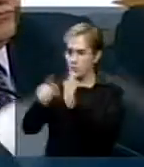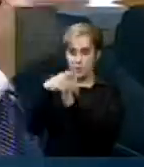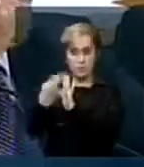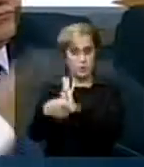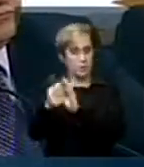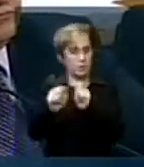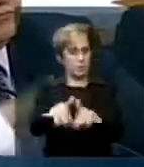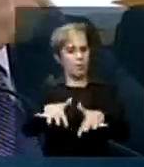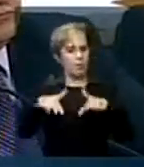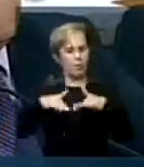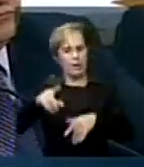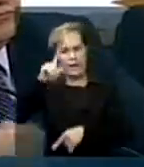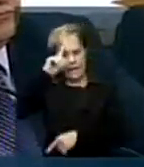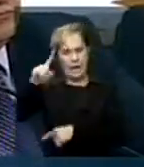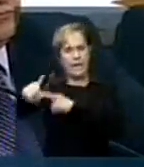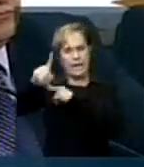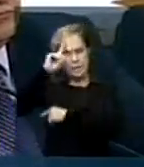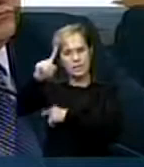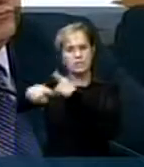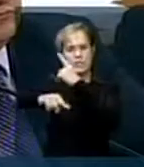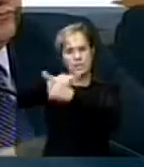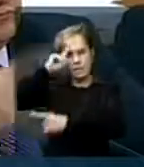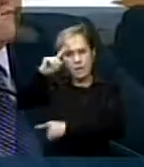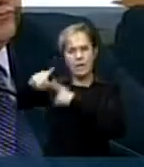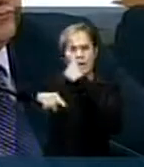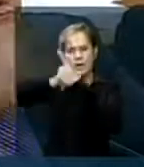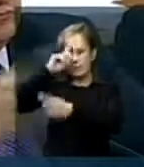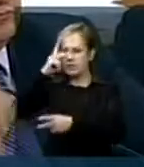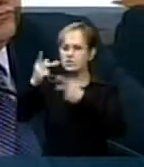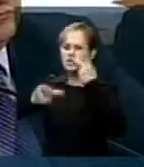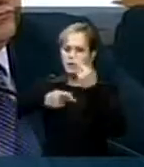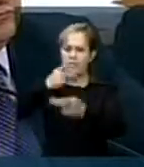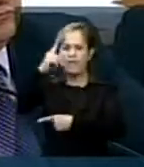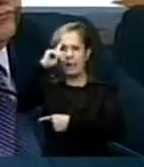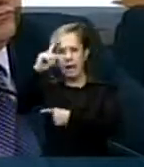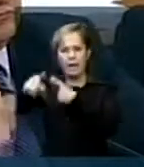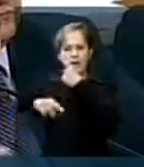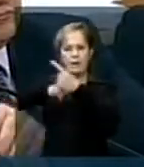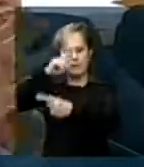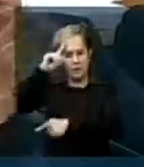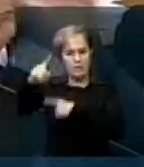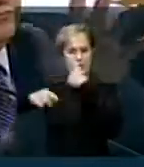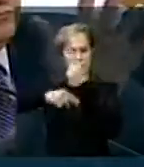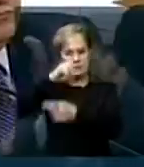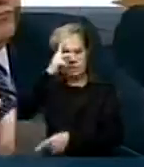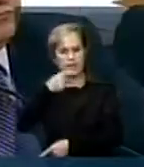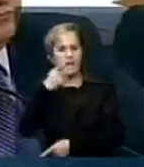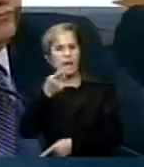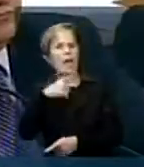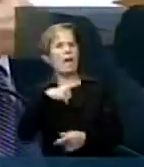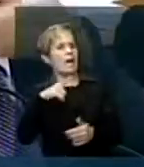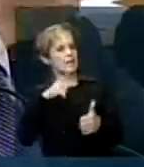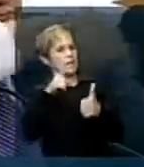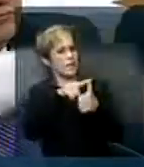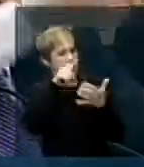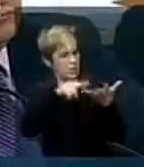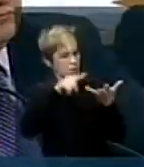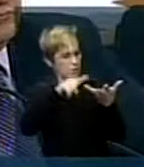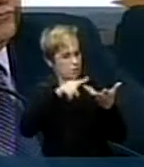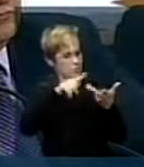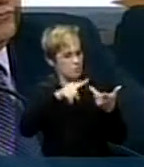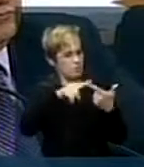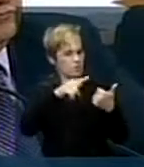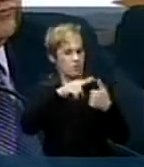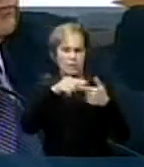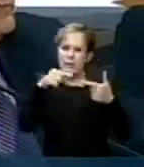e vêm a cada dia, a cada hora, dizer que a cada momento estamos vendo isto ou aquilo que não tem nada a ver com